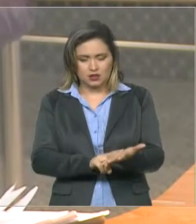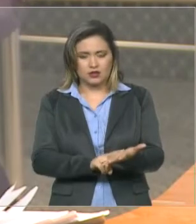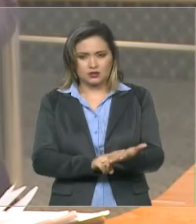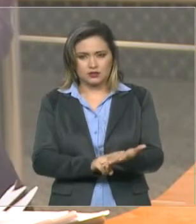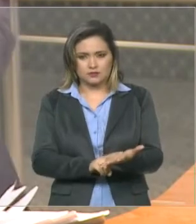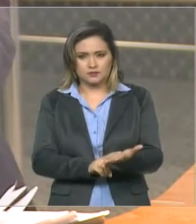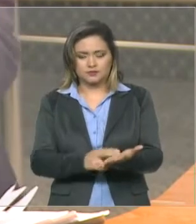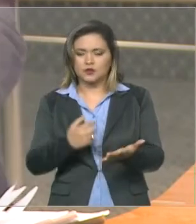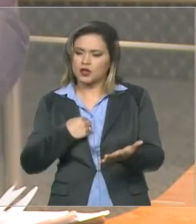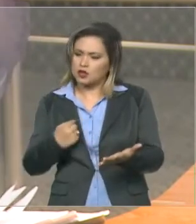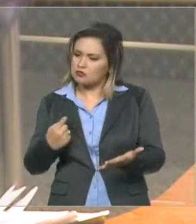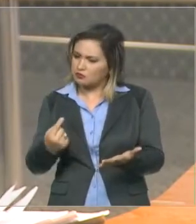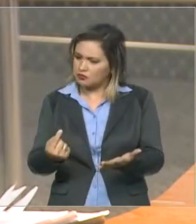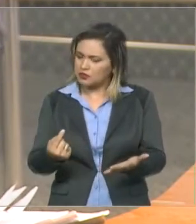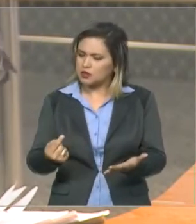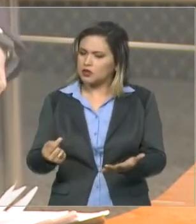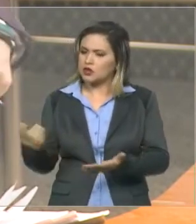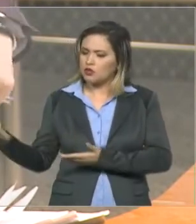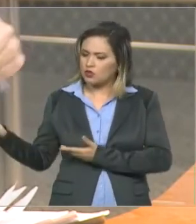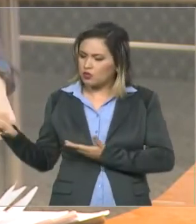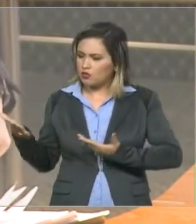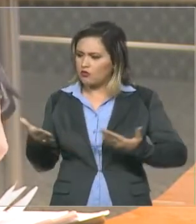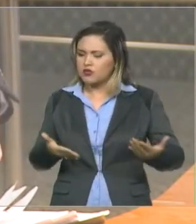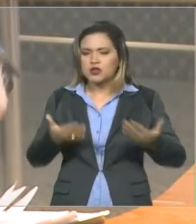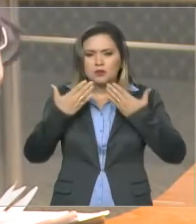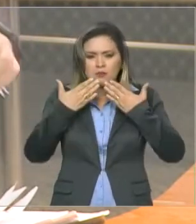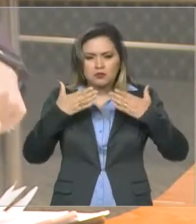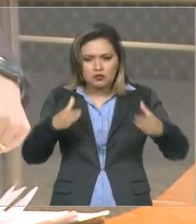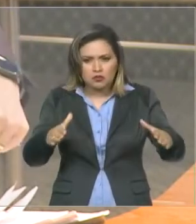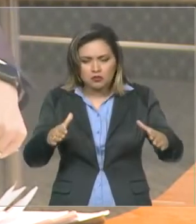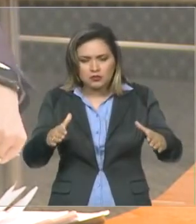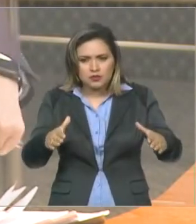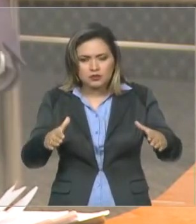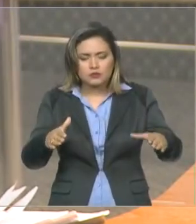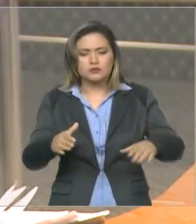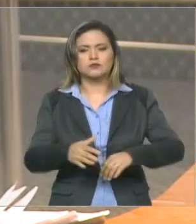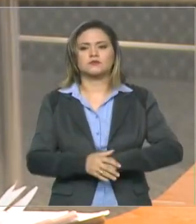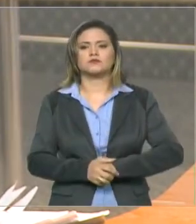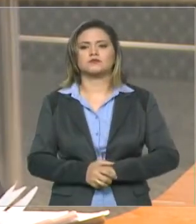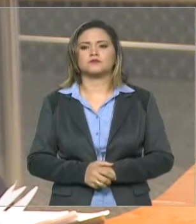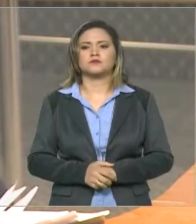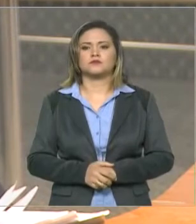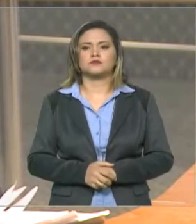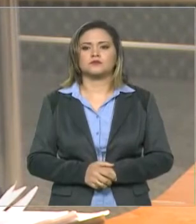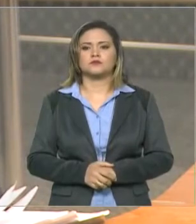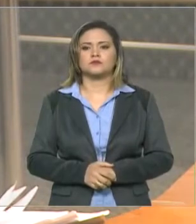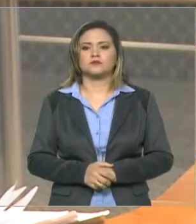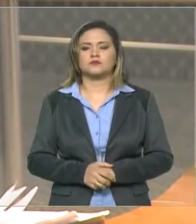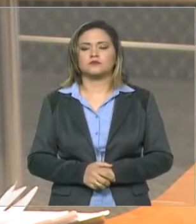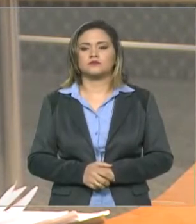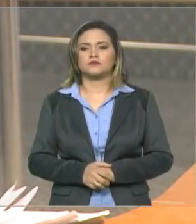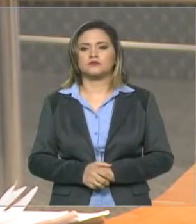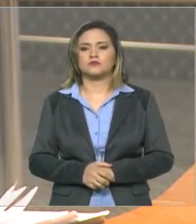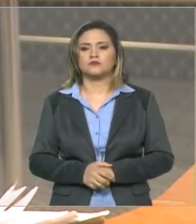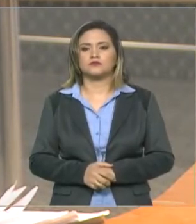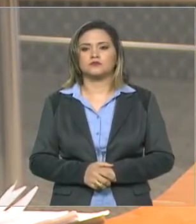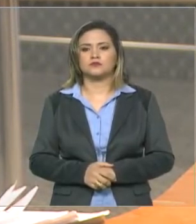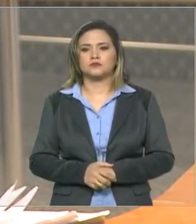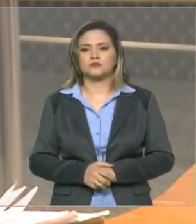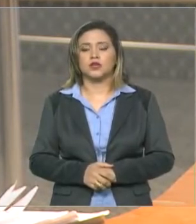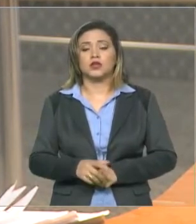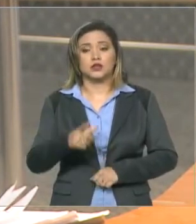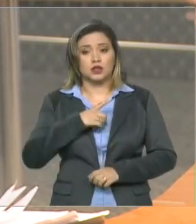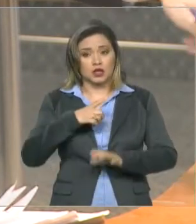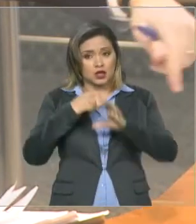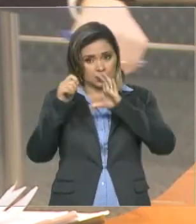tribuna e fiz um convite público para o Fute, público, inclusive está gravado, vou pegar a gravação aqui da TV